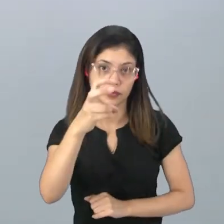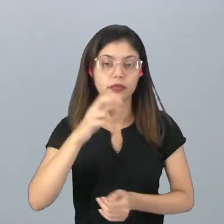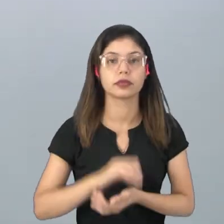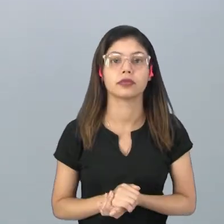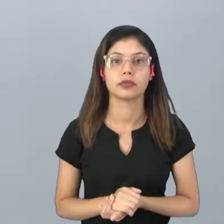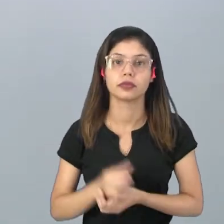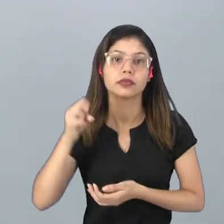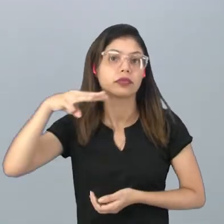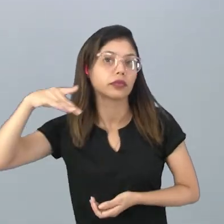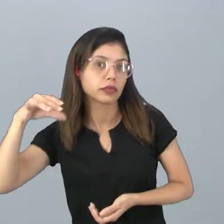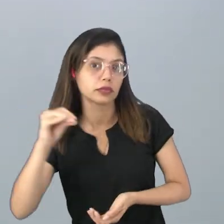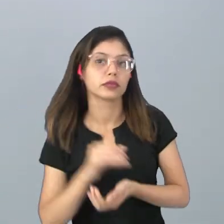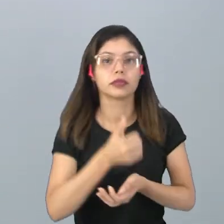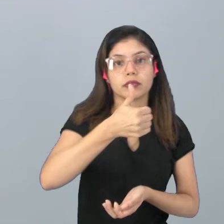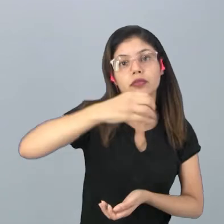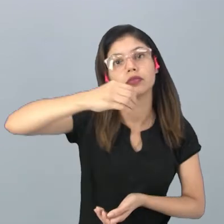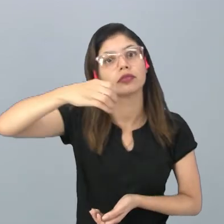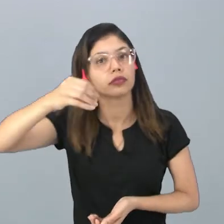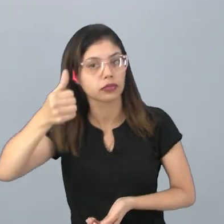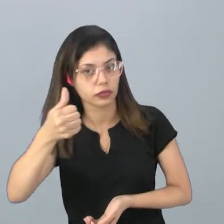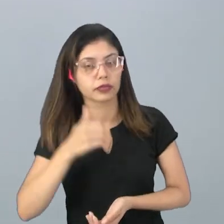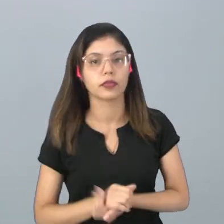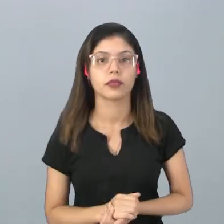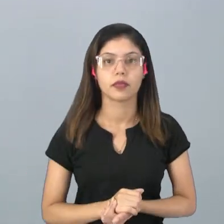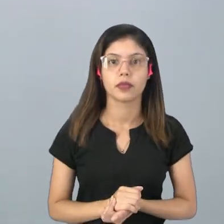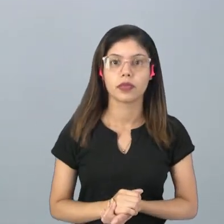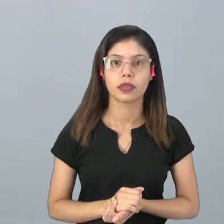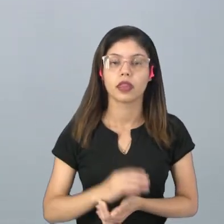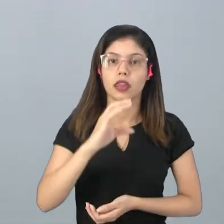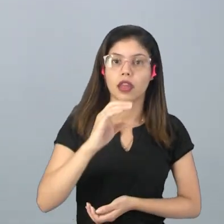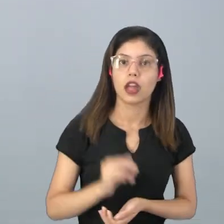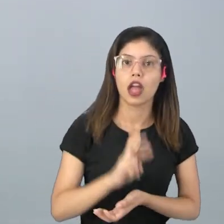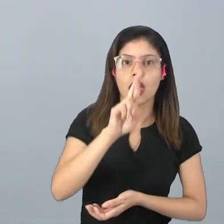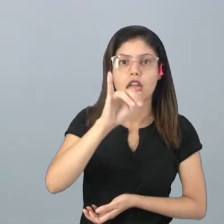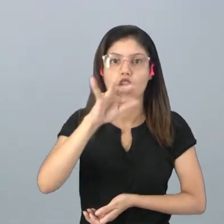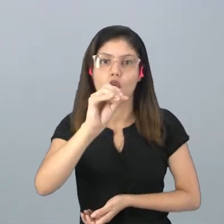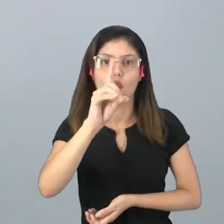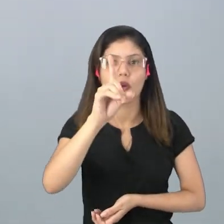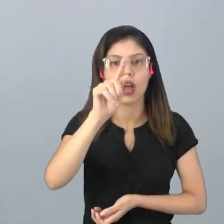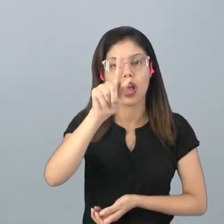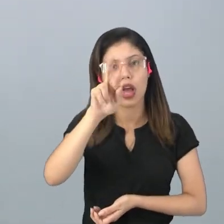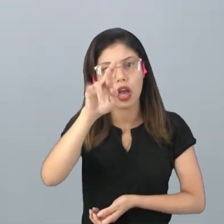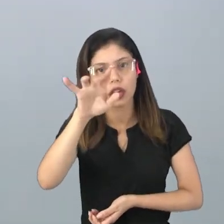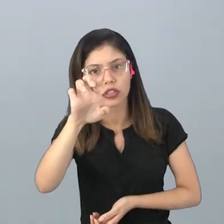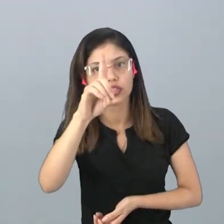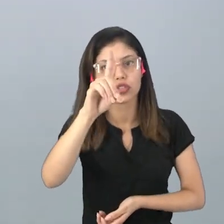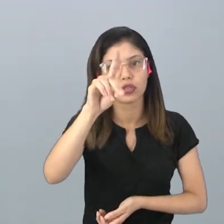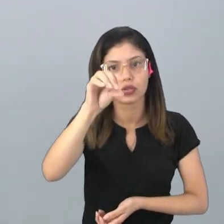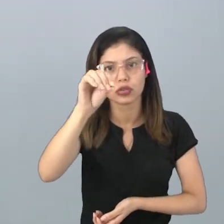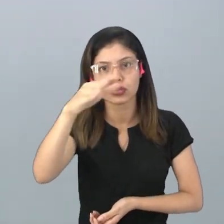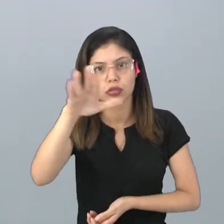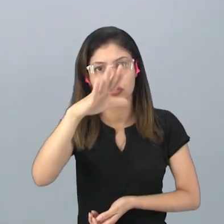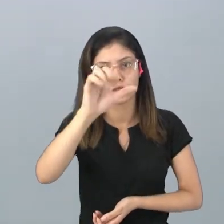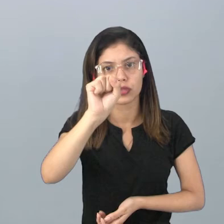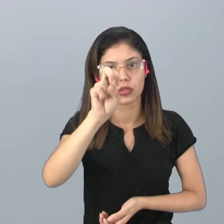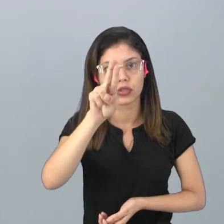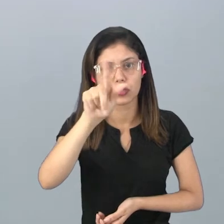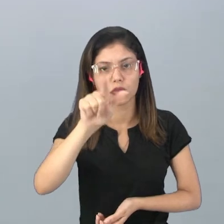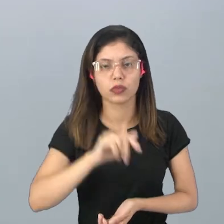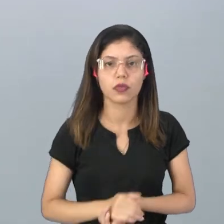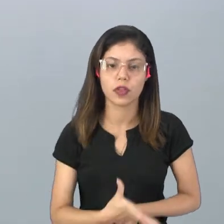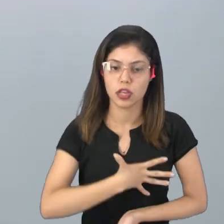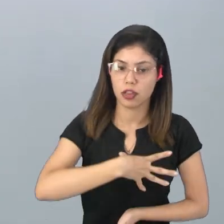Ele nasceu no dia 25 de maio de 1961, em Caxias do Sul, Rio Grande do Sul. Você sabia que ele era Rio Grande do